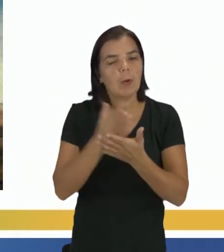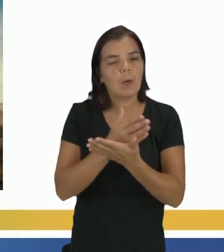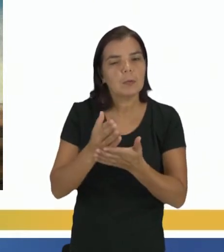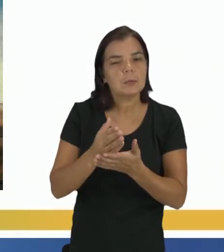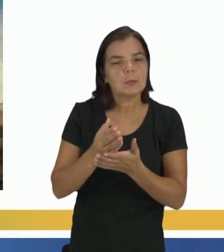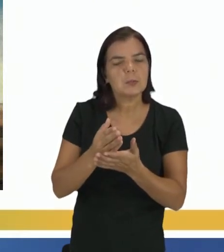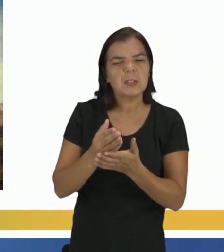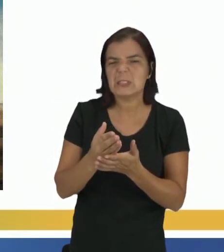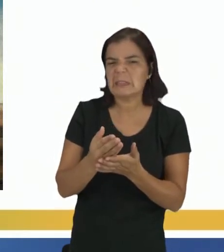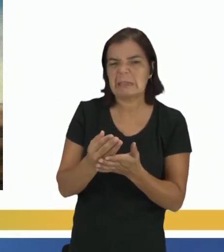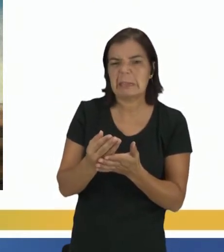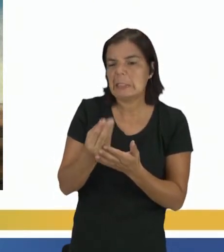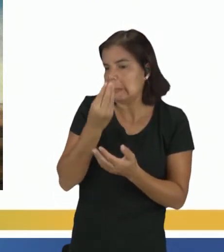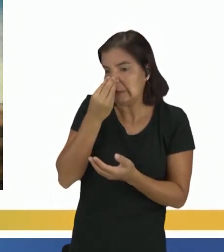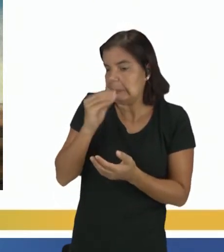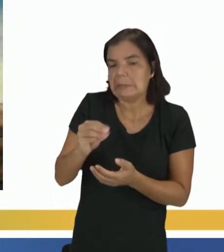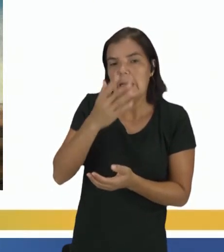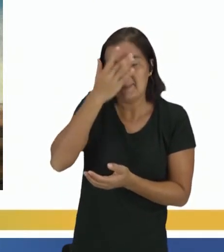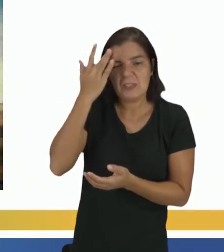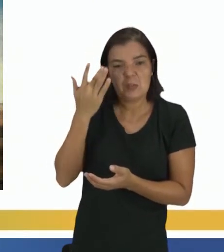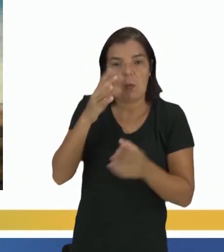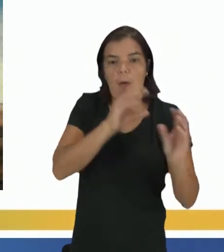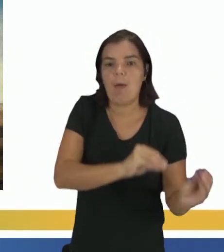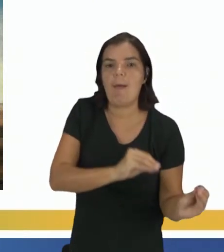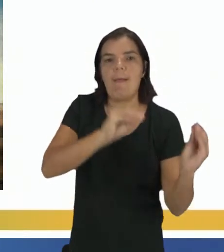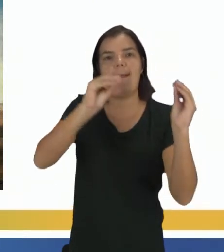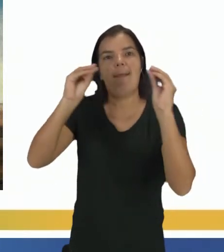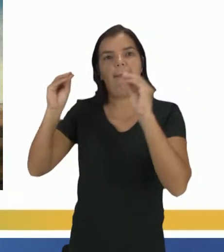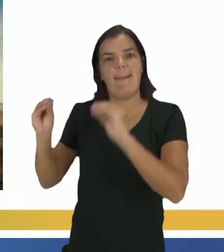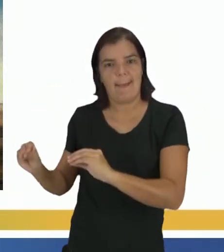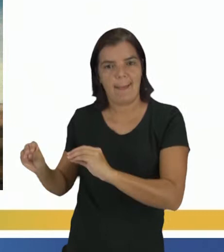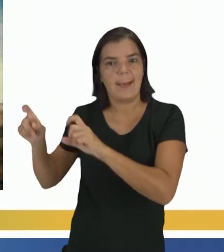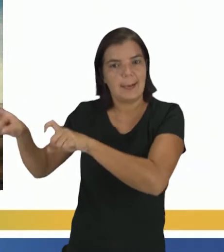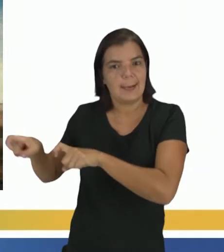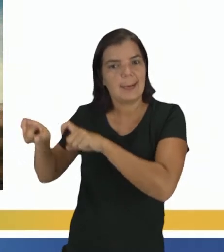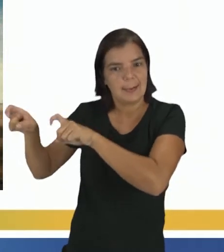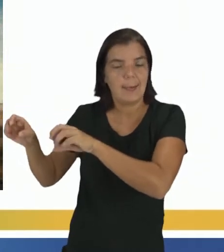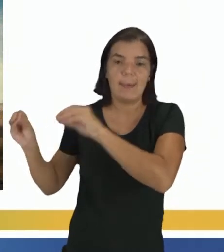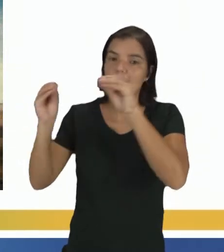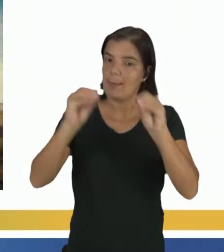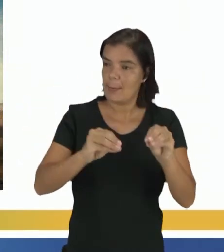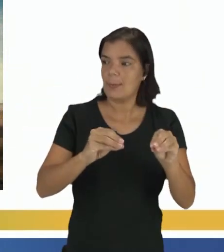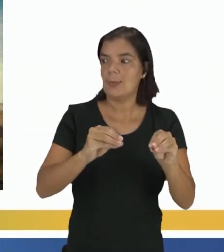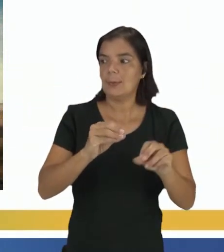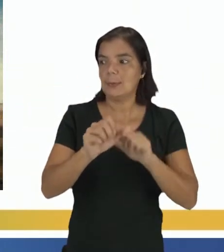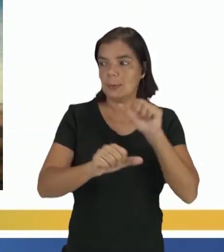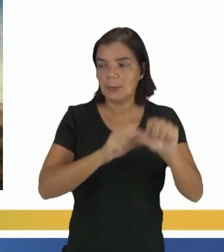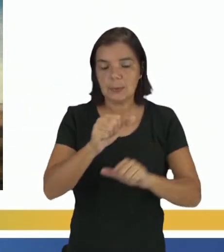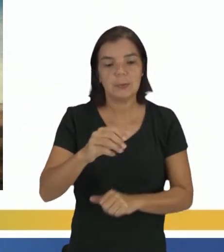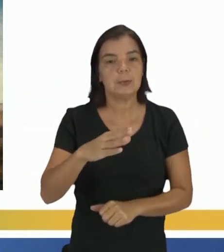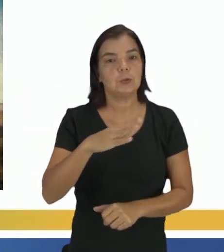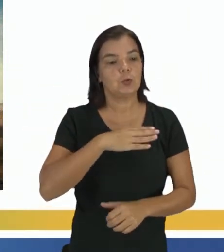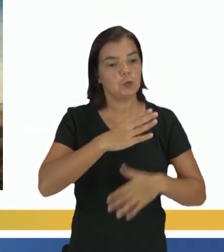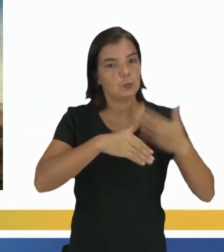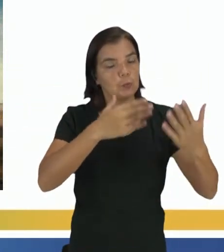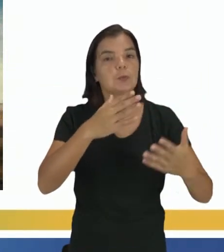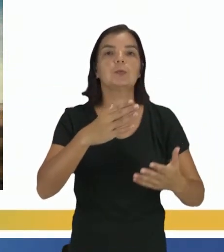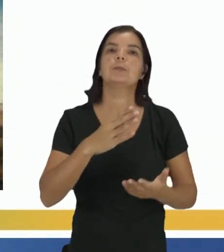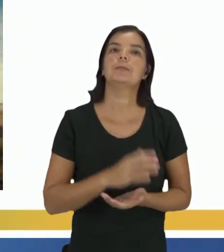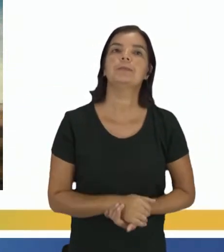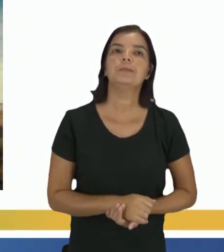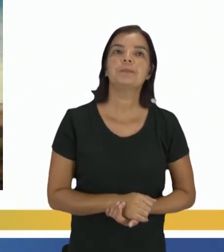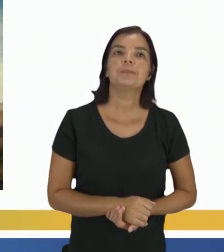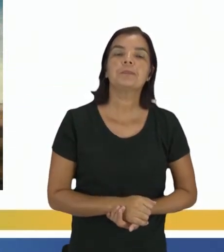fatores repulsivos, né, o que leva as pessoas a saírem dessas áreas rurais, a se deslocarem para e aquecer esse processo da